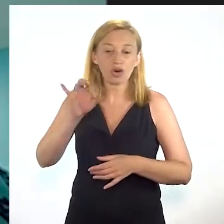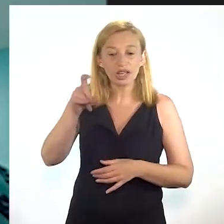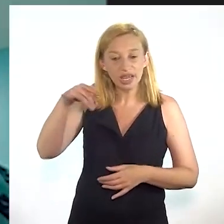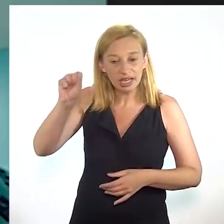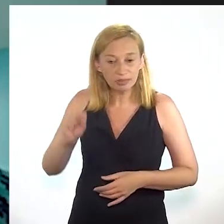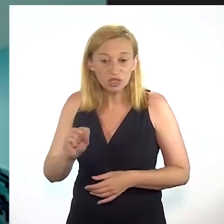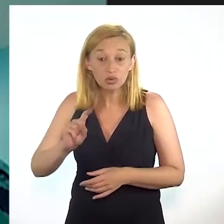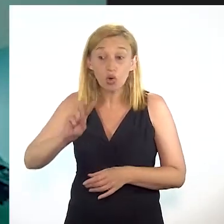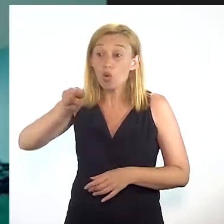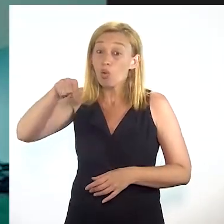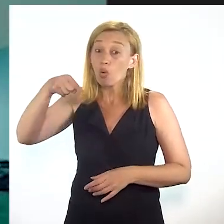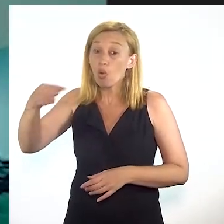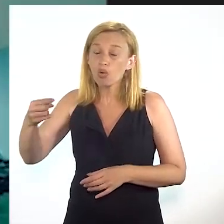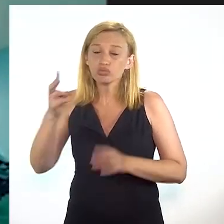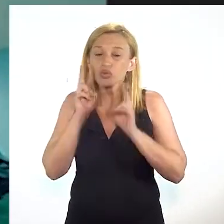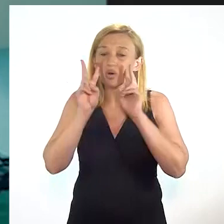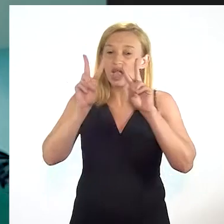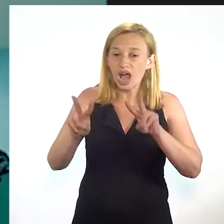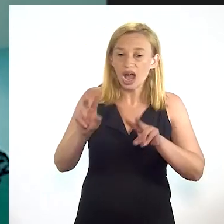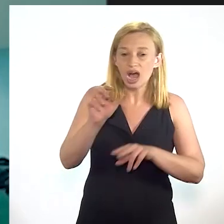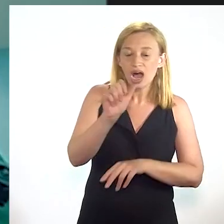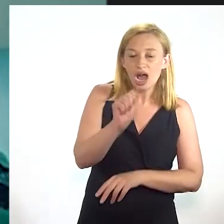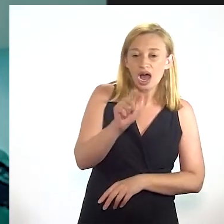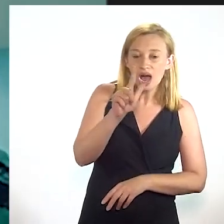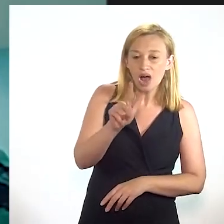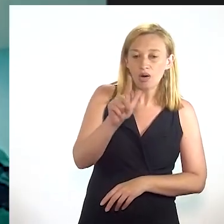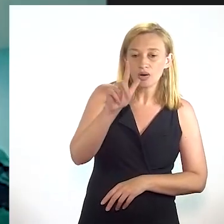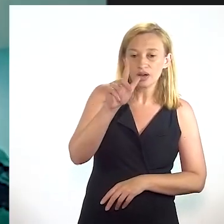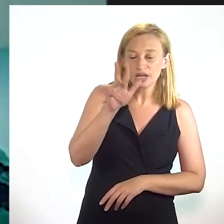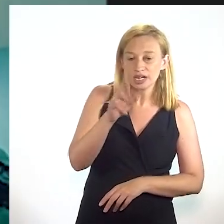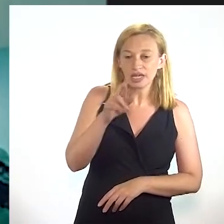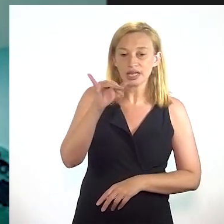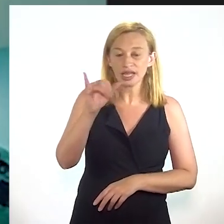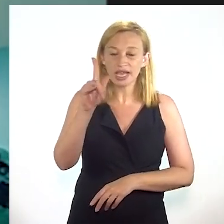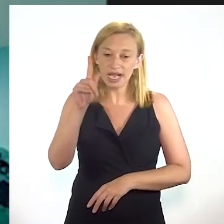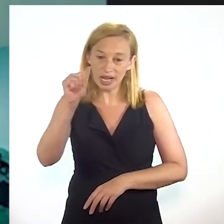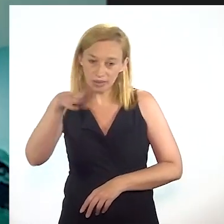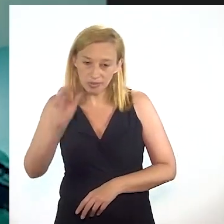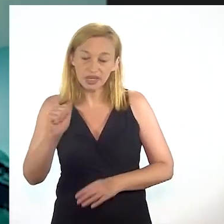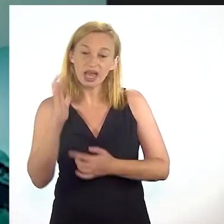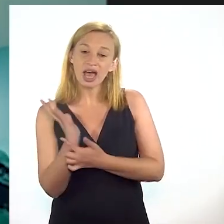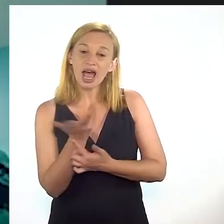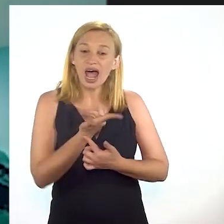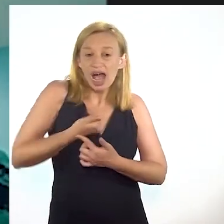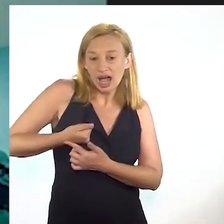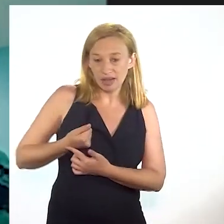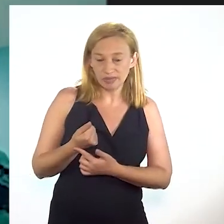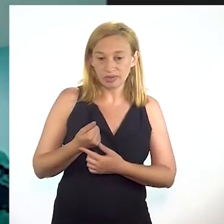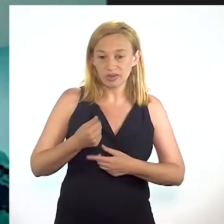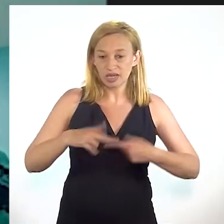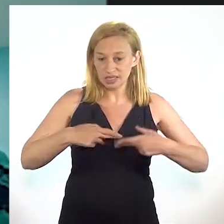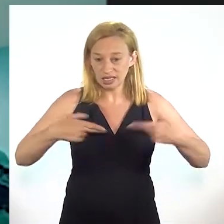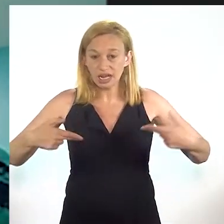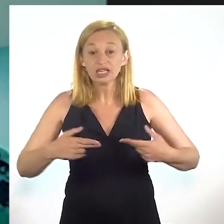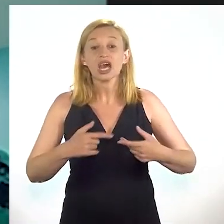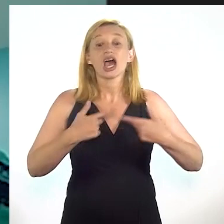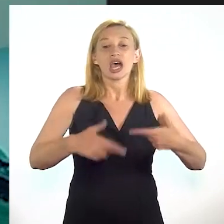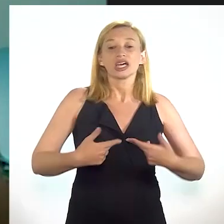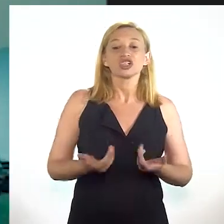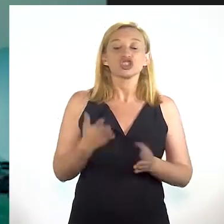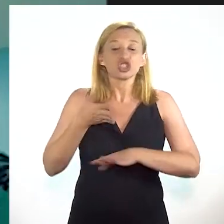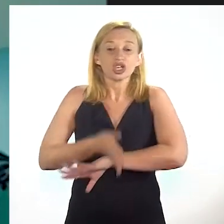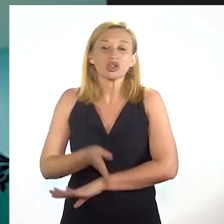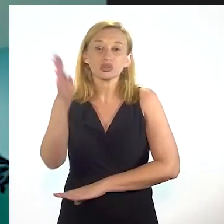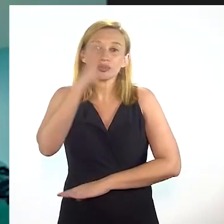a Origamises com um outro olhar, a origami, né? A arte do origami. Eu trabalhava com reaproveitamento de recicláveis.